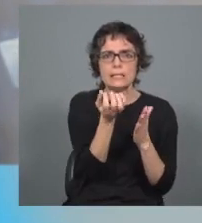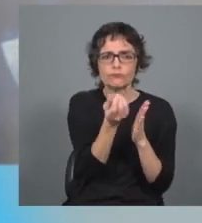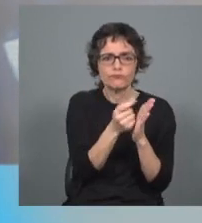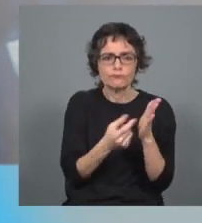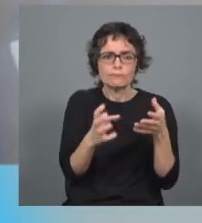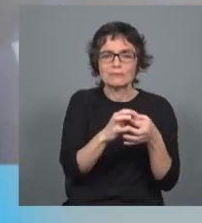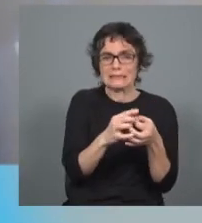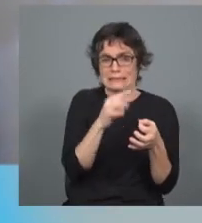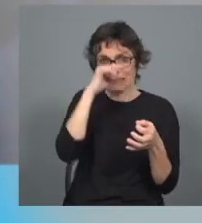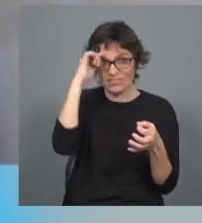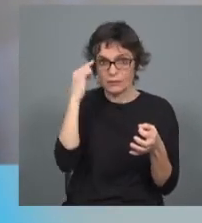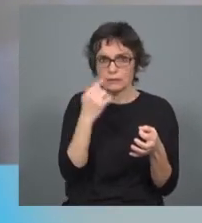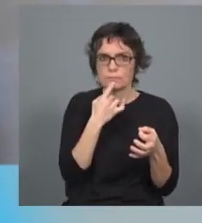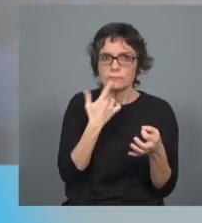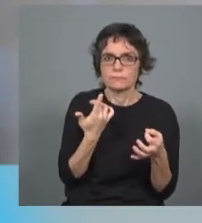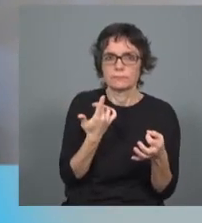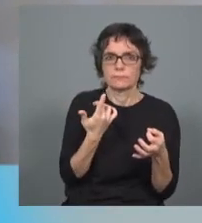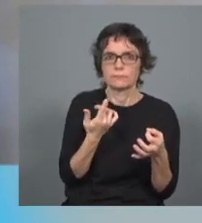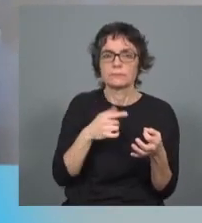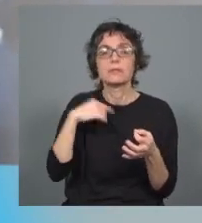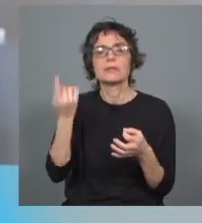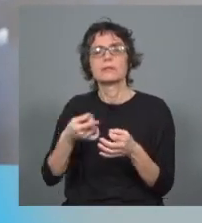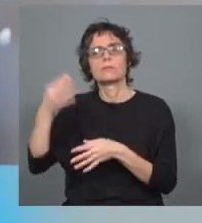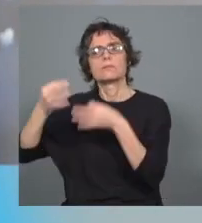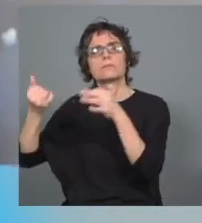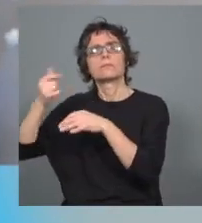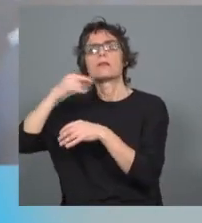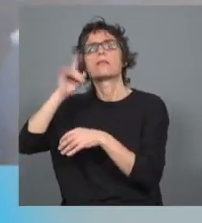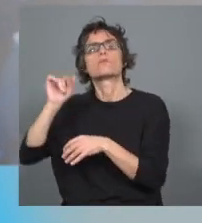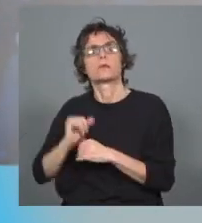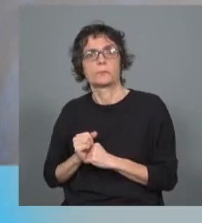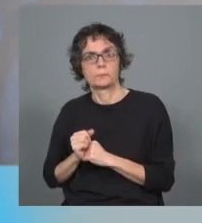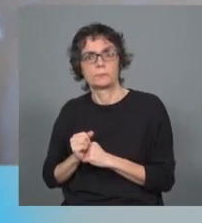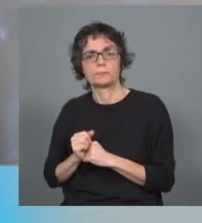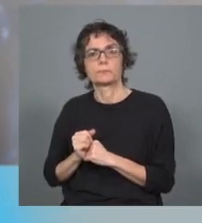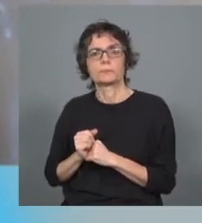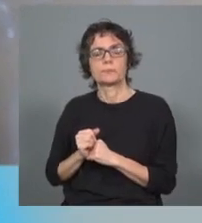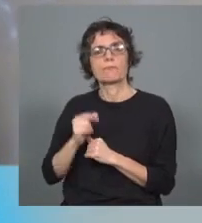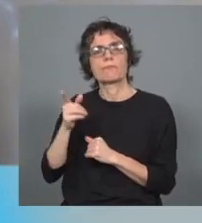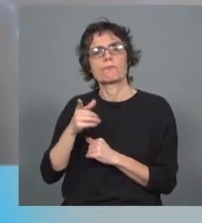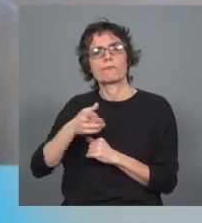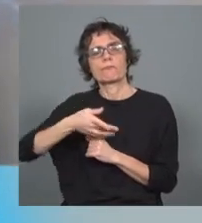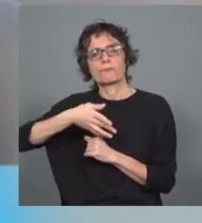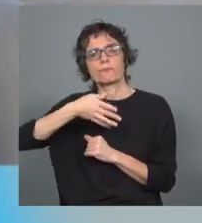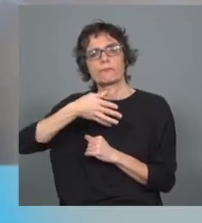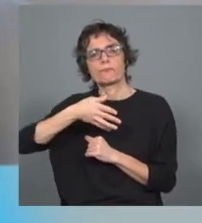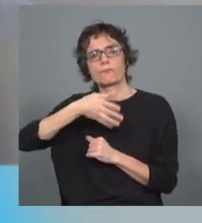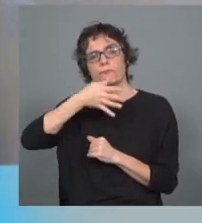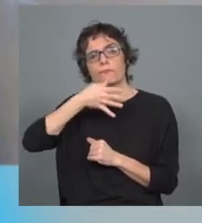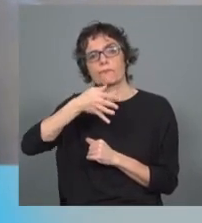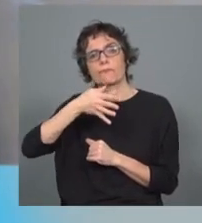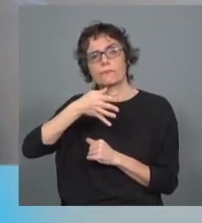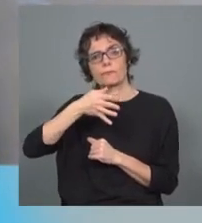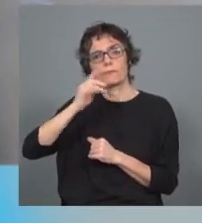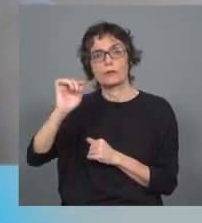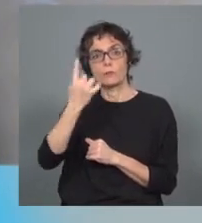admissão da eutanásia. E depois, o que é que respondeu o Tribunal Constitucional? O Tribunal Constitucional pronunciou-se acerca da primeira questão que o Sr. Presidente